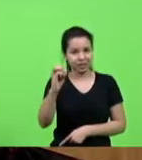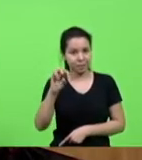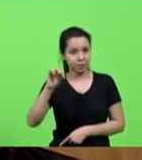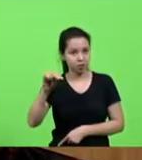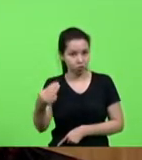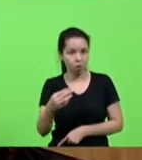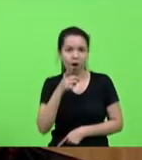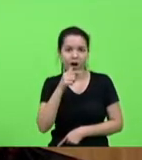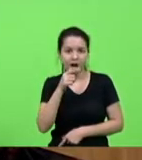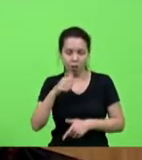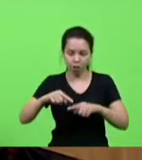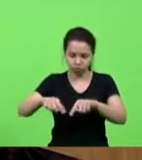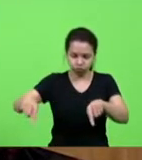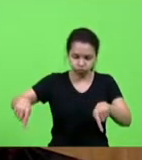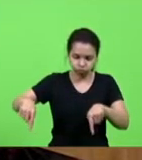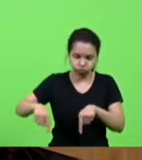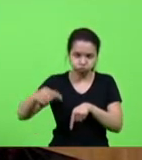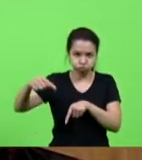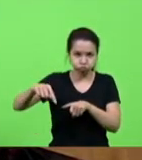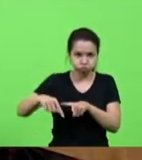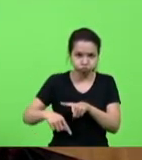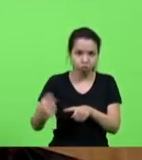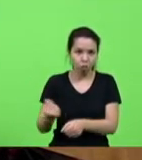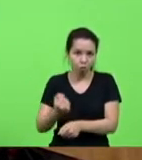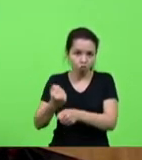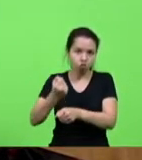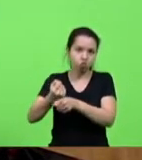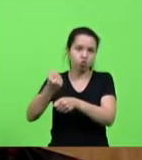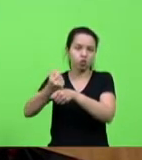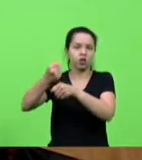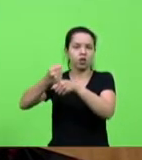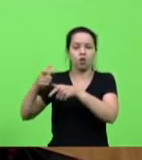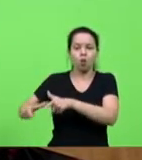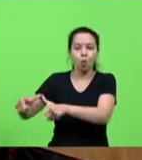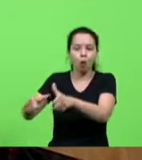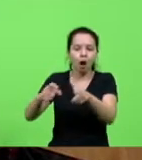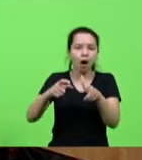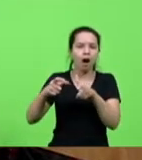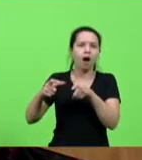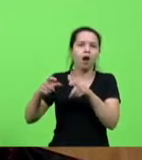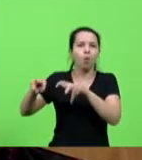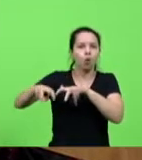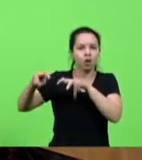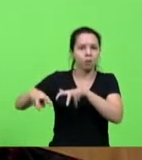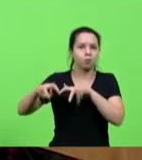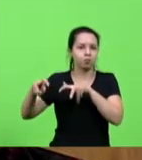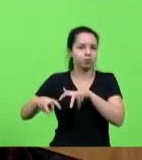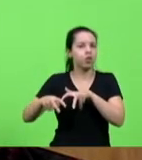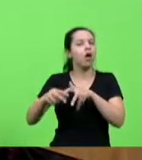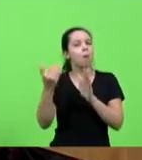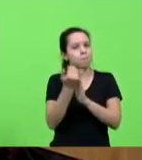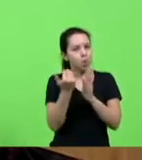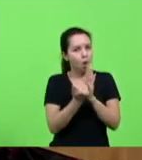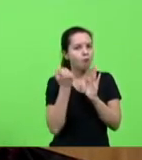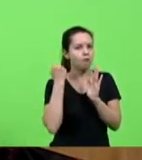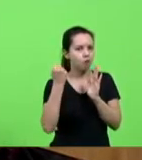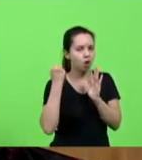de cisternas em propriedades rurais. Então, será um programa forte, uma aplicação de